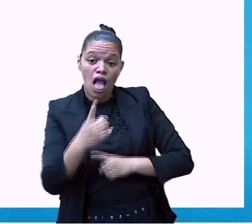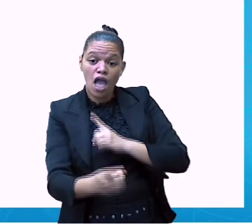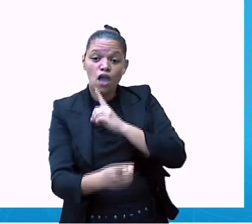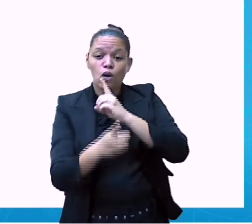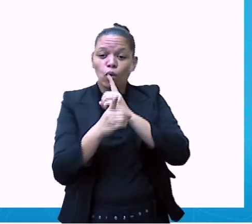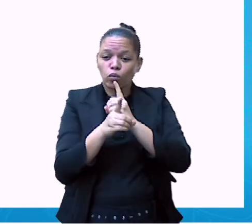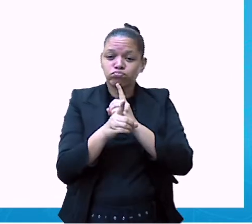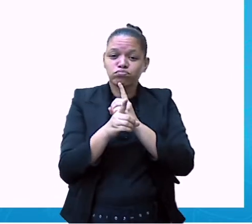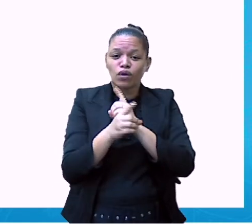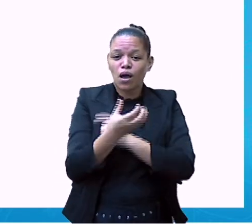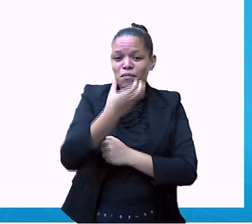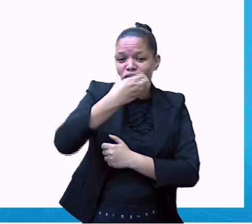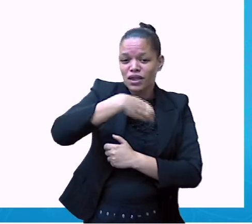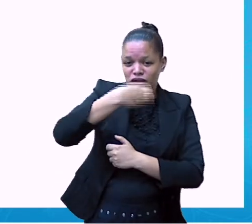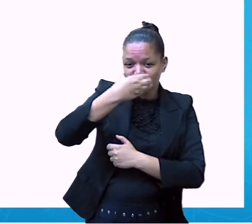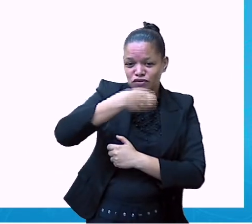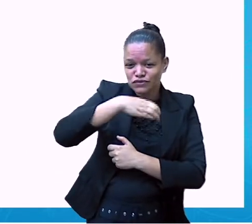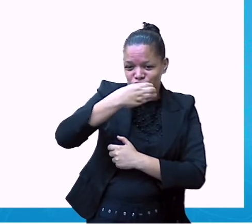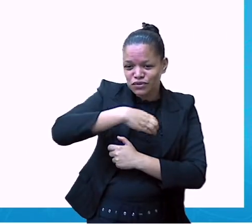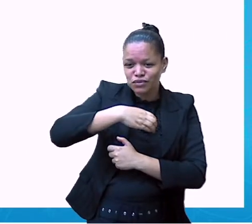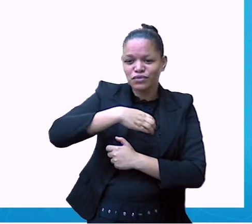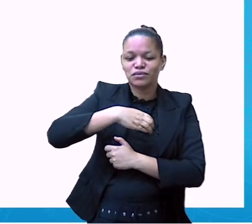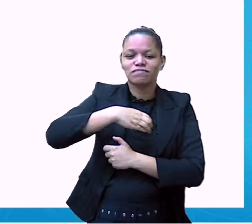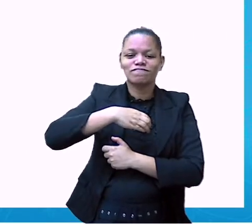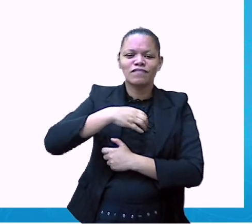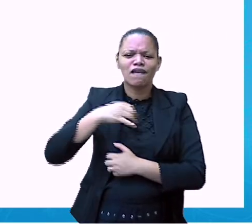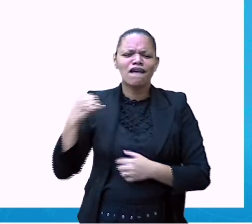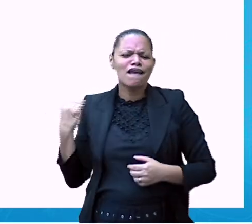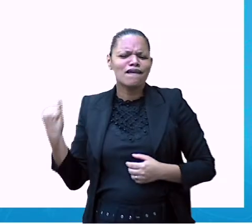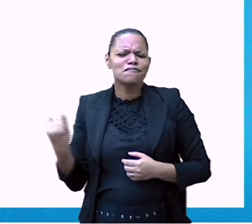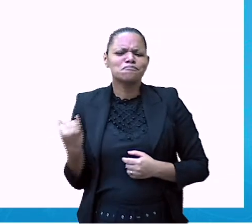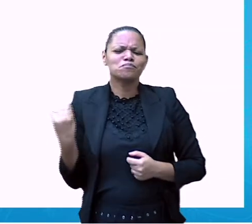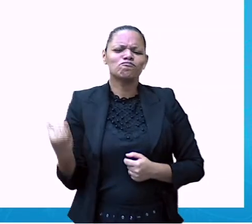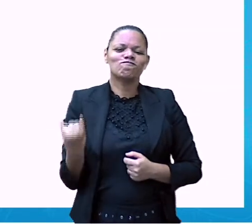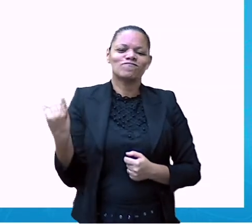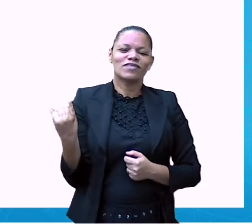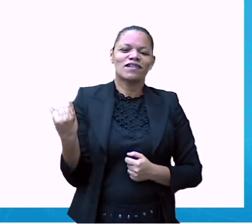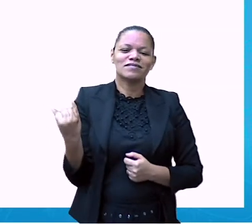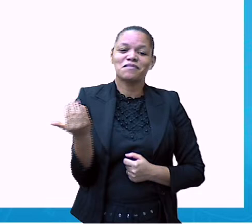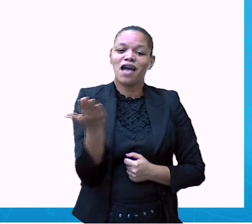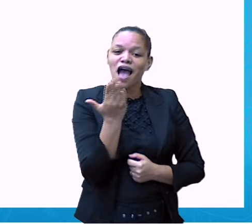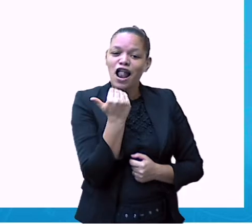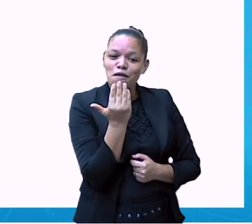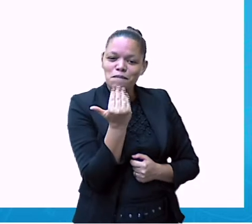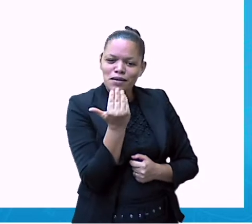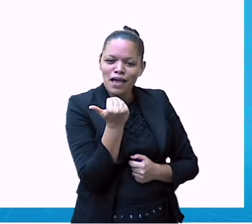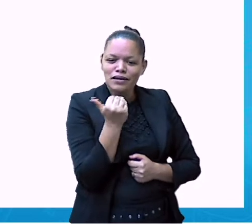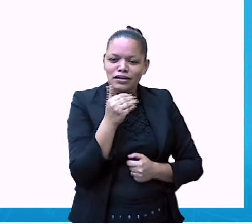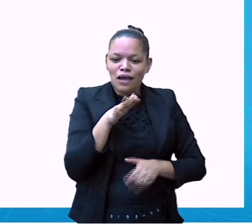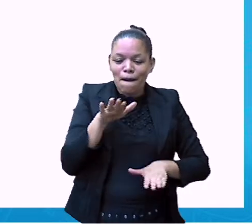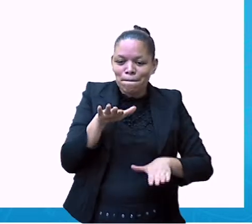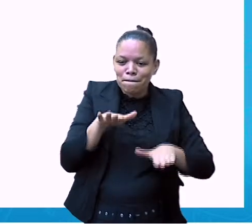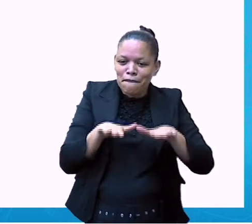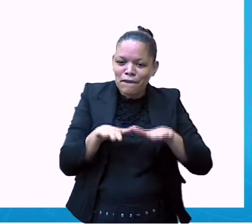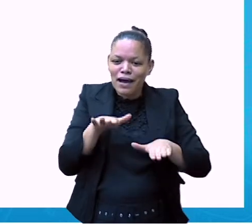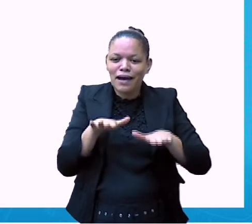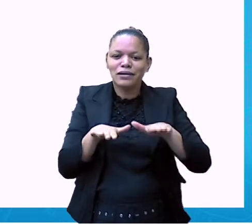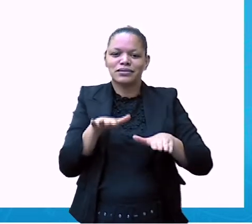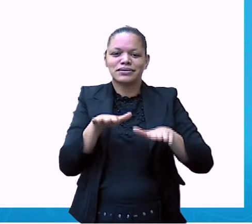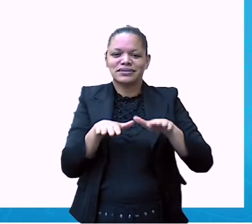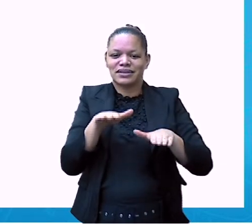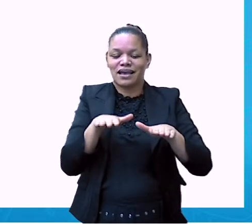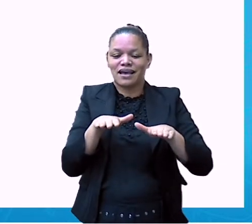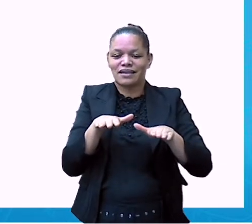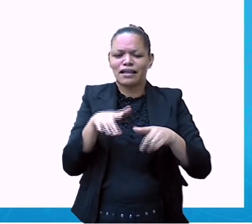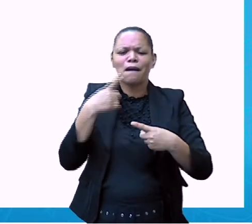alimentação balanceada e devem ser consumidas todos os dias. As frutas possuem